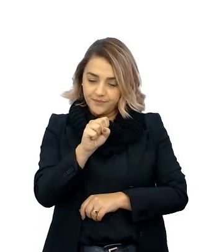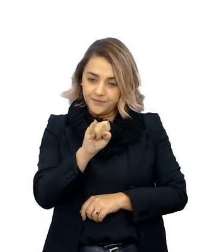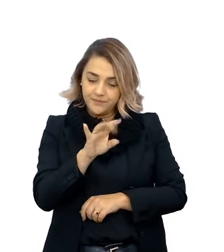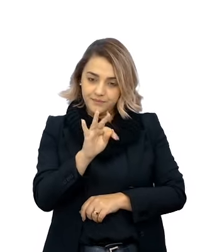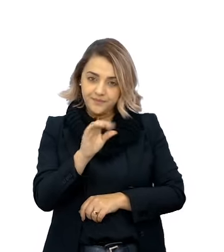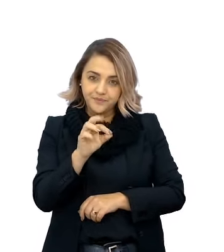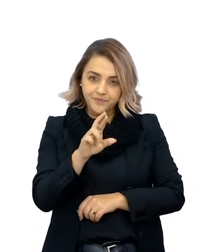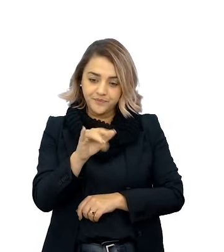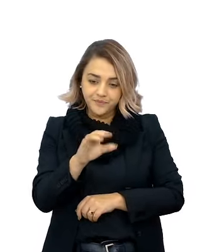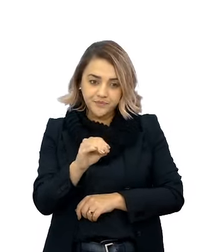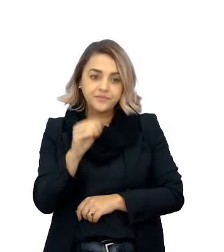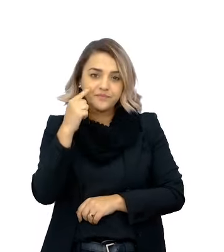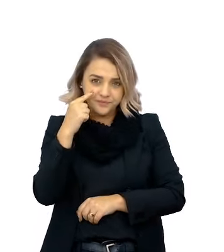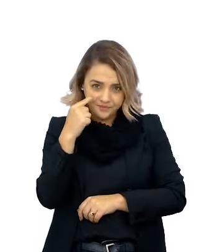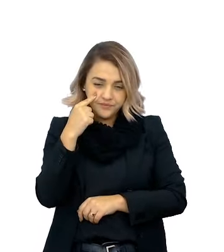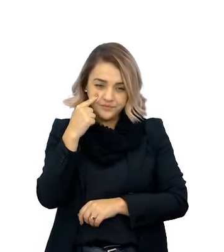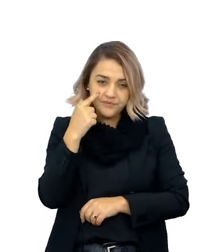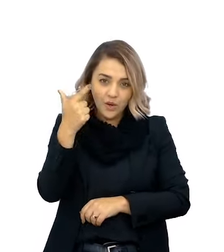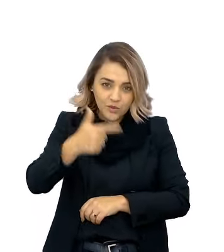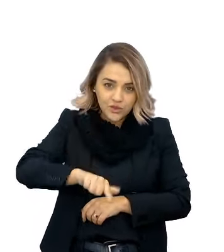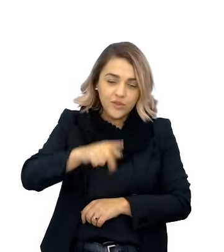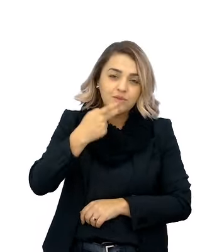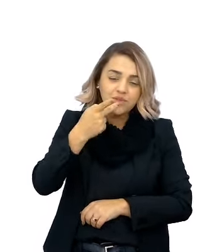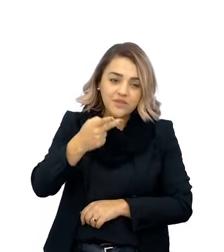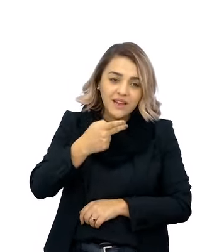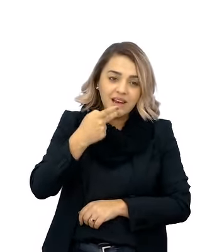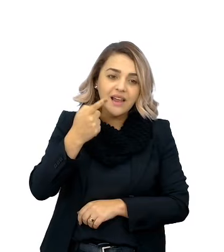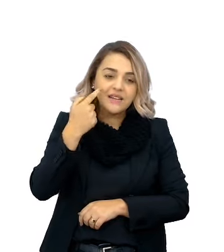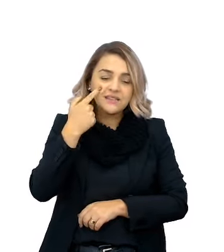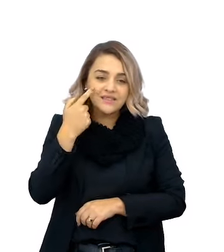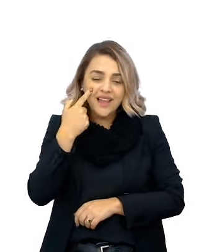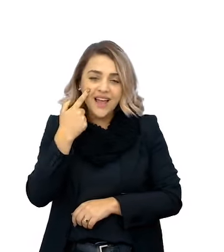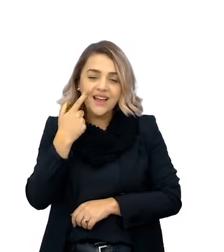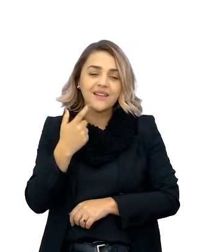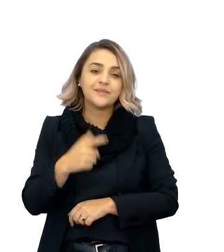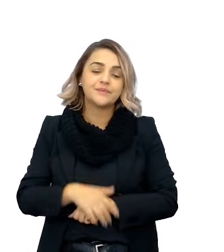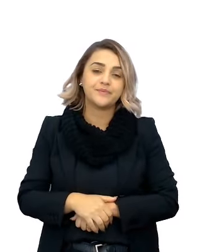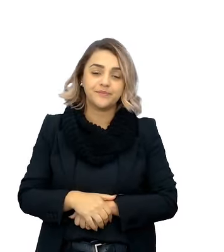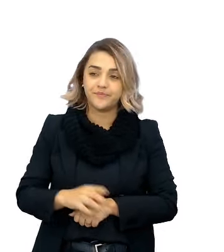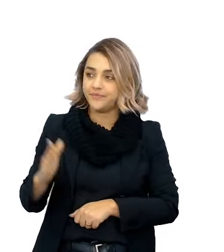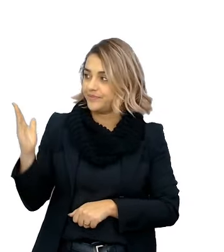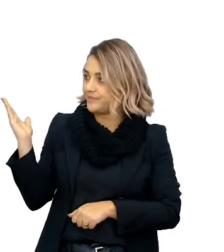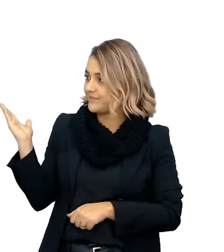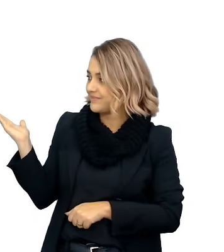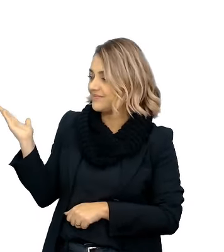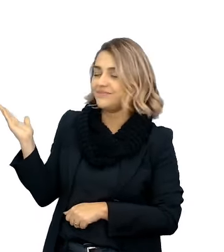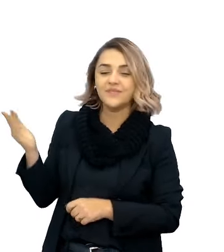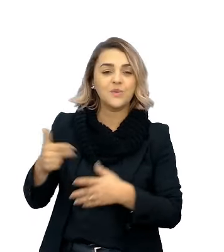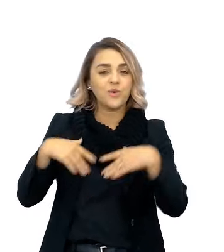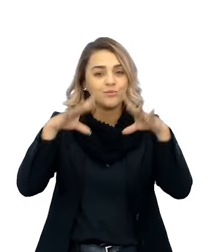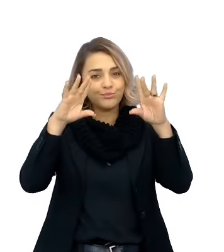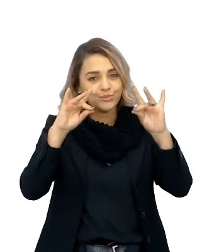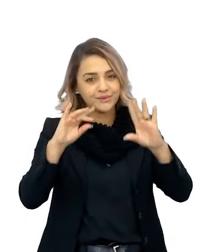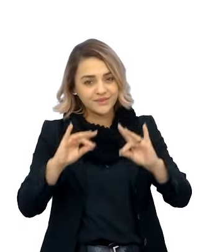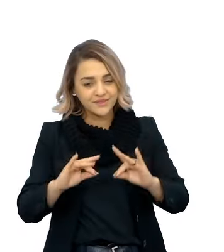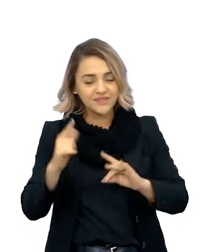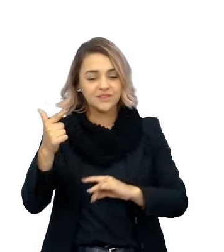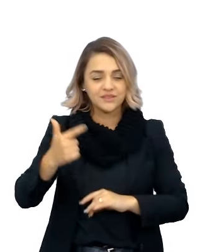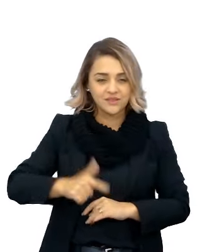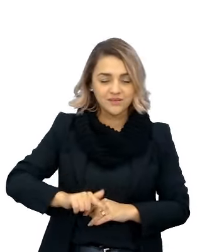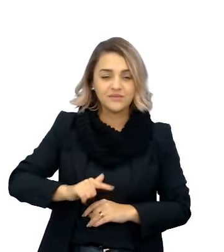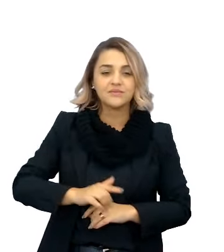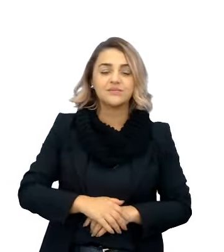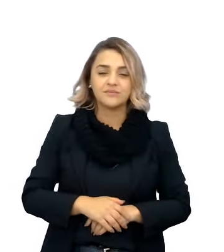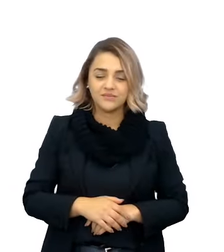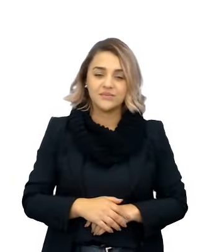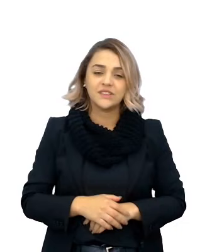falar novamente aqui para vocês, ó. Como está no automático, né? Então, eu vou conversar novamente com vocês aqui, dando um